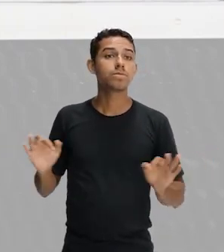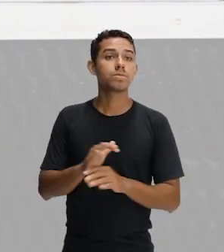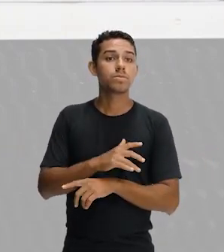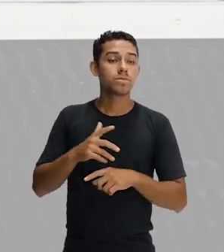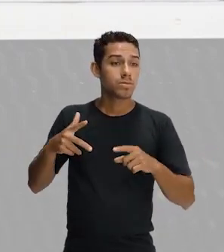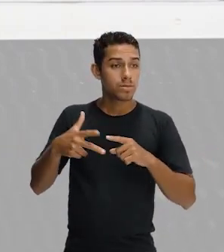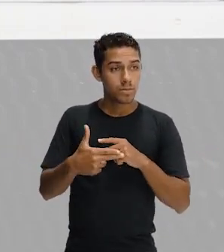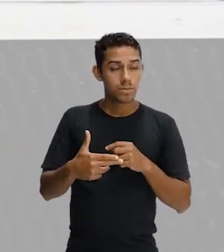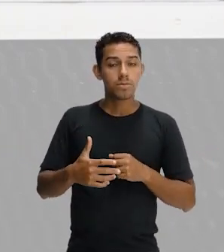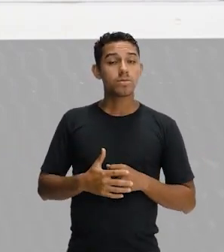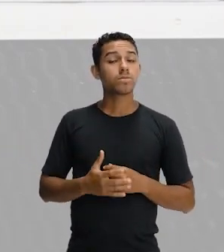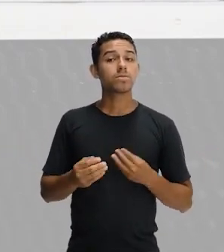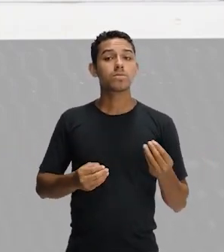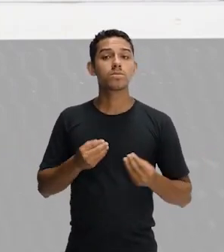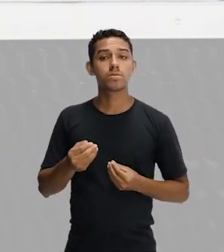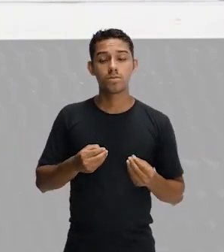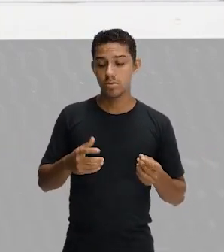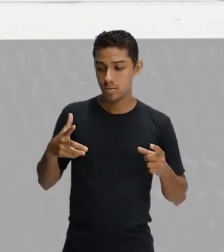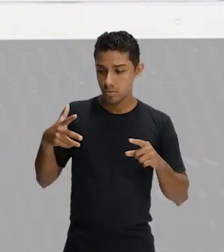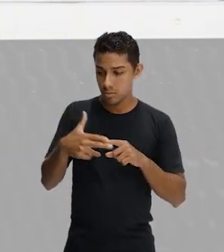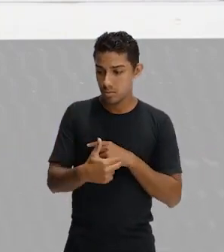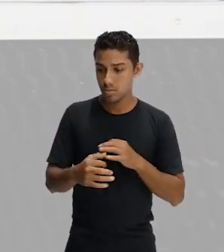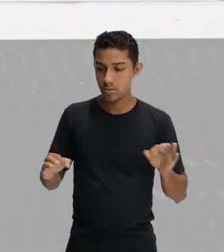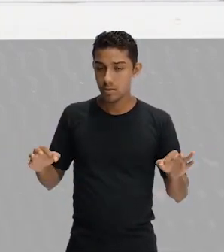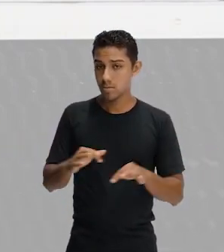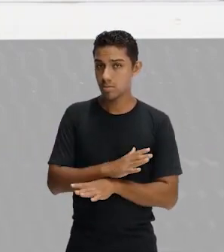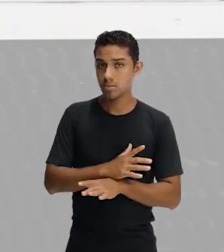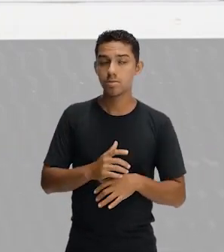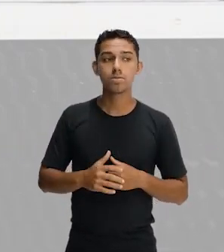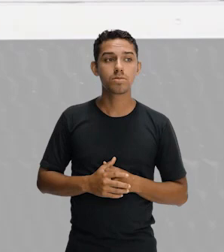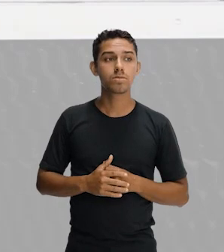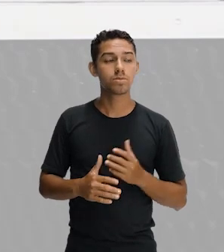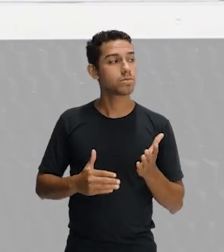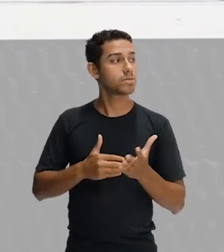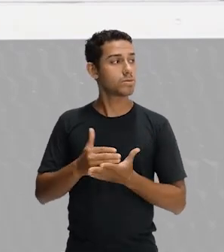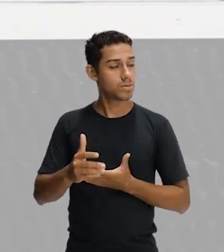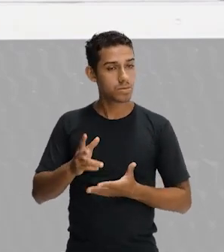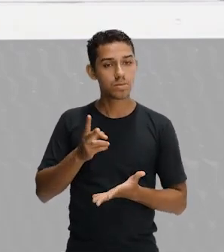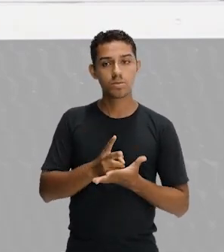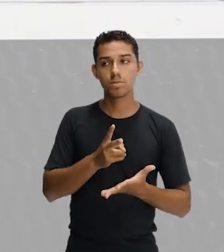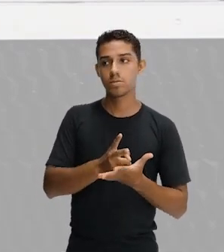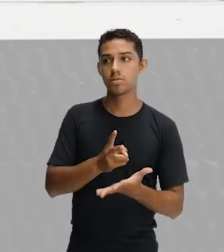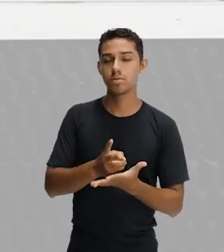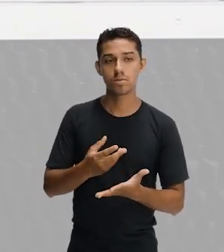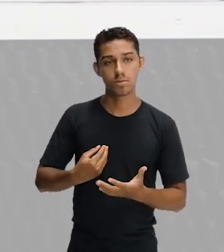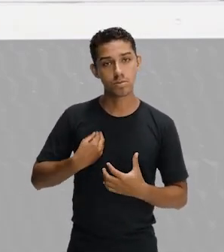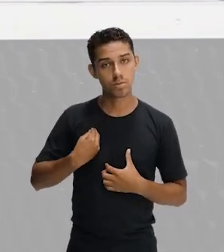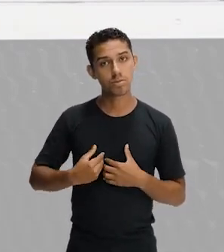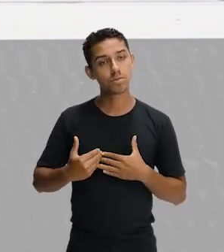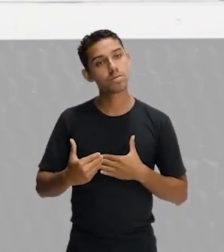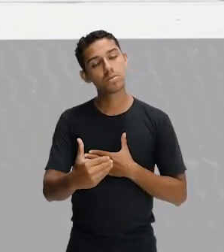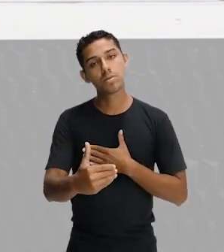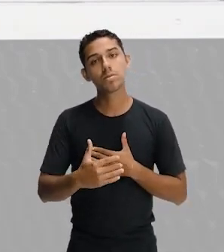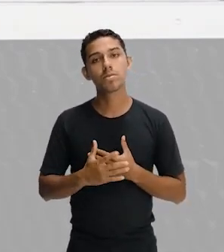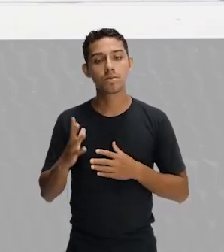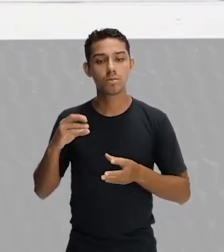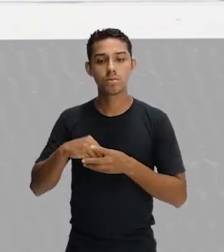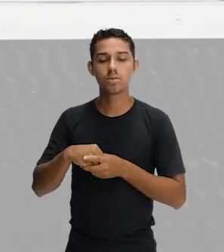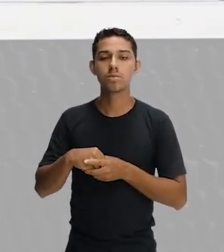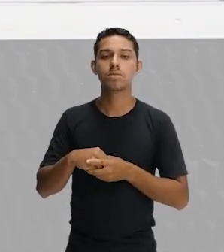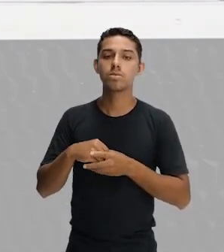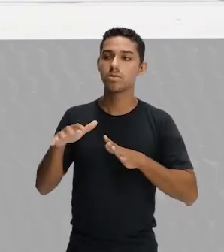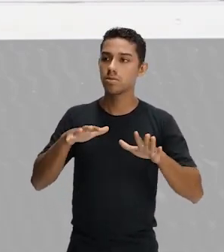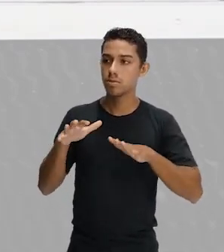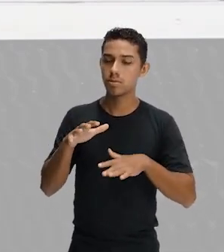parte? No momento em que ele se parte, ele partiu, ele continua ali, pelo menos naquele instante, ele ainda está dentro do movimento